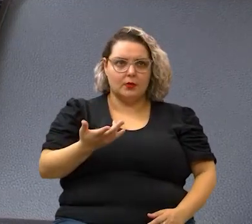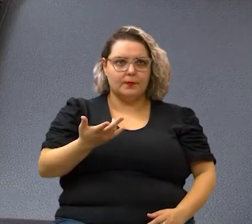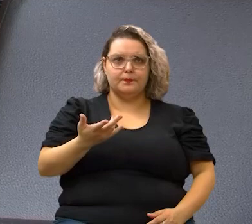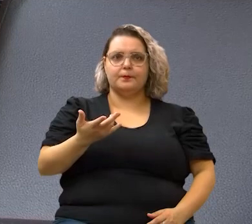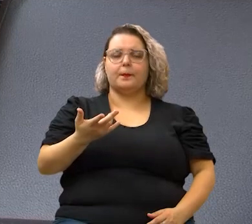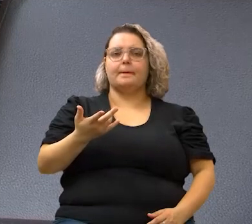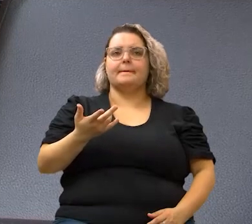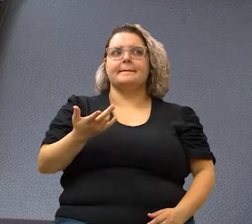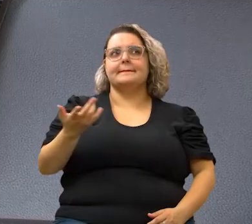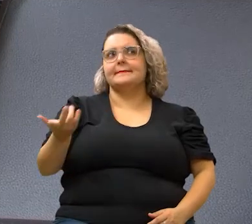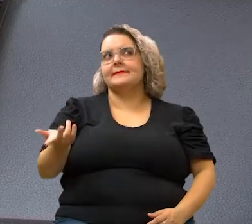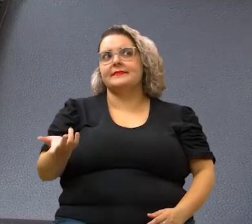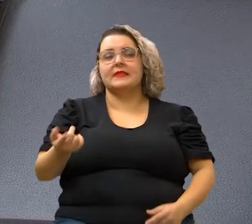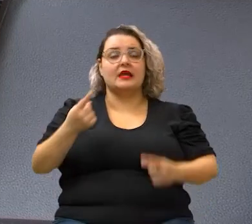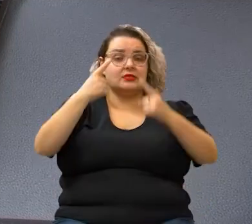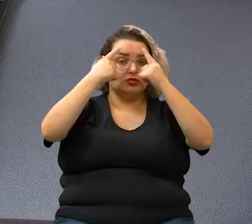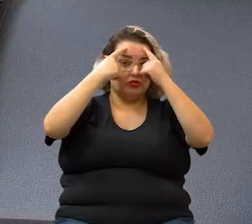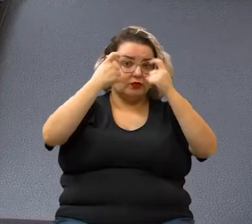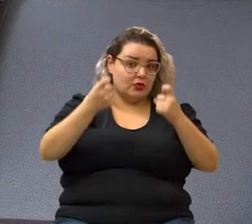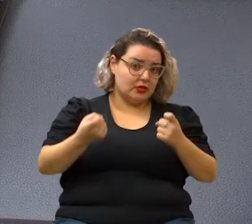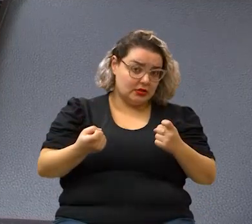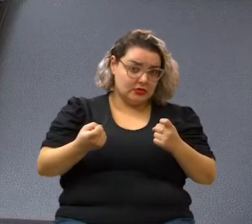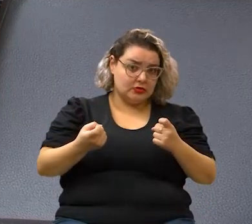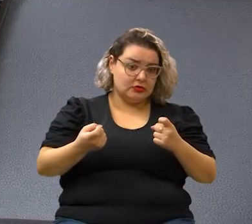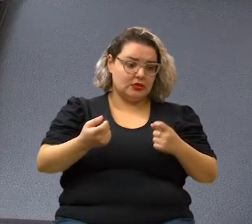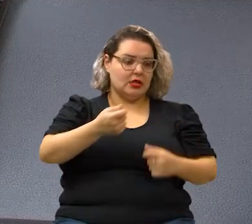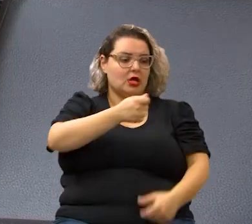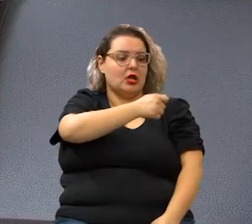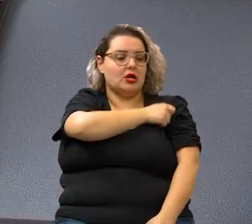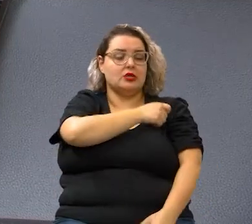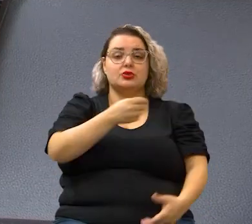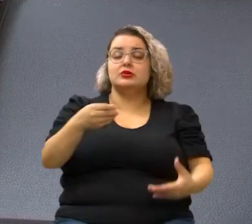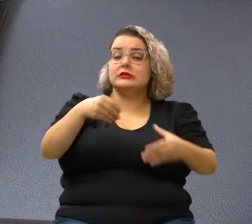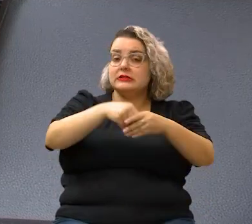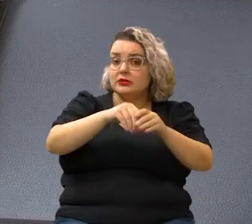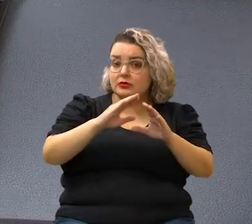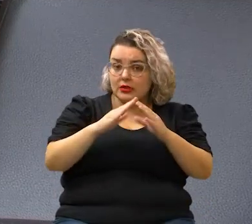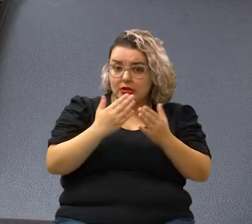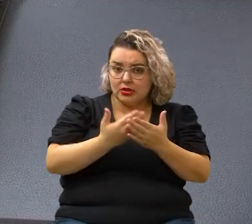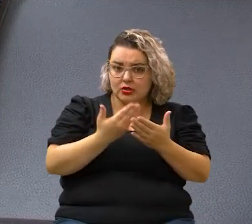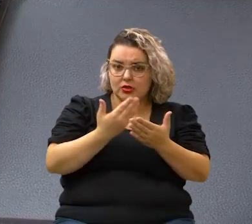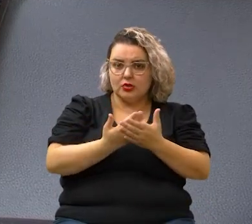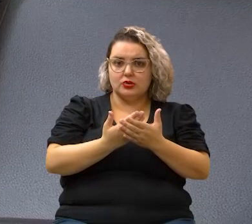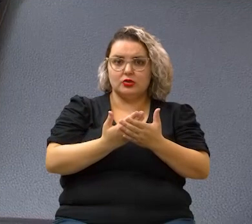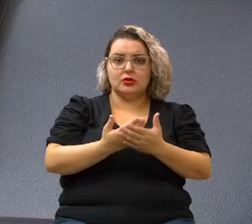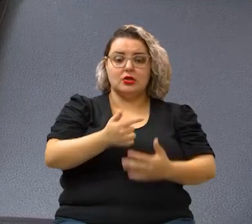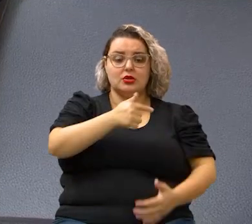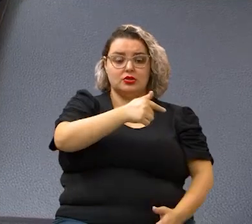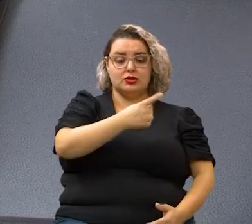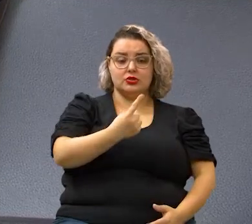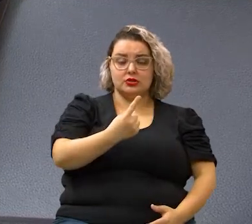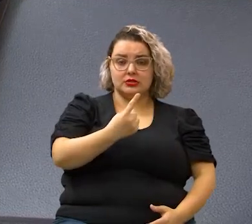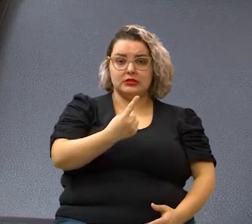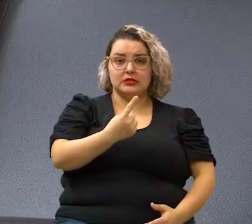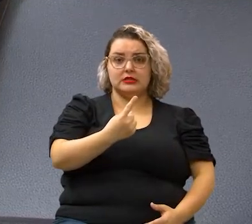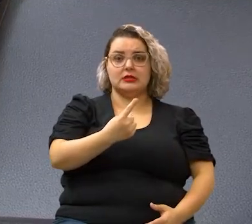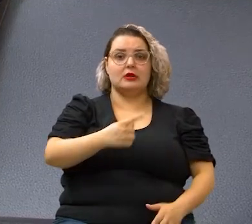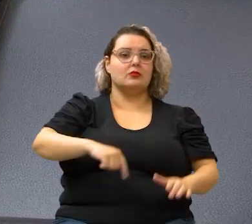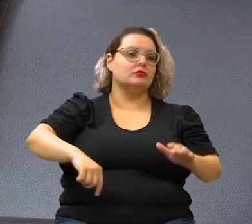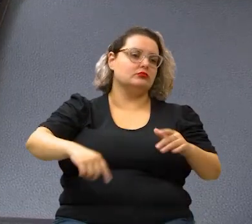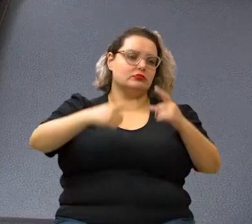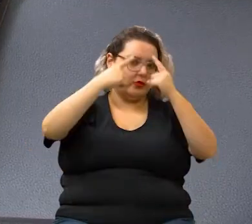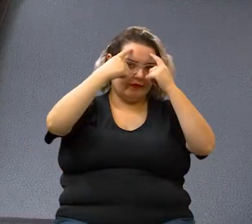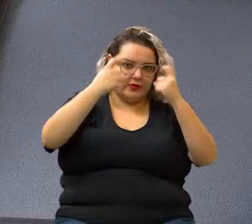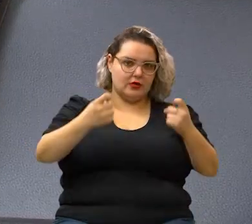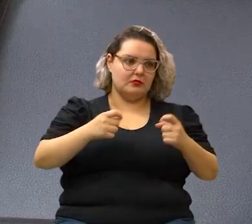aqui, a questão de violência entre alunos dentro da escola. De 71 casos